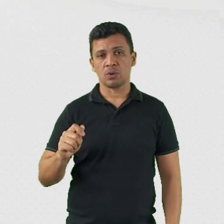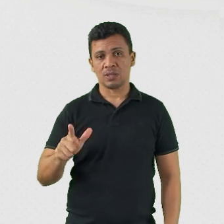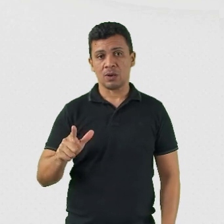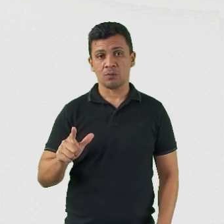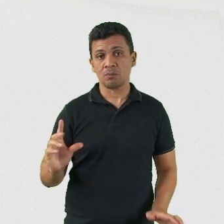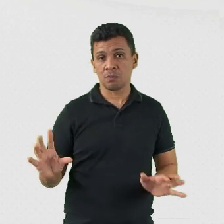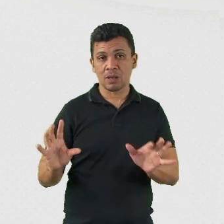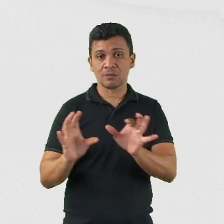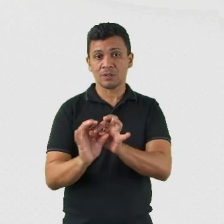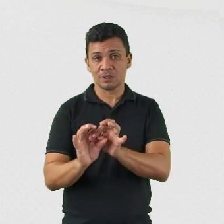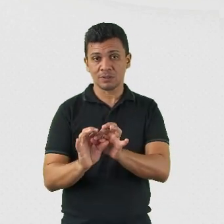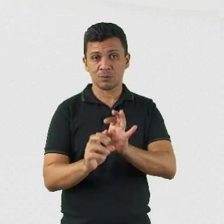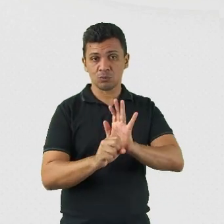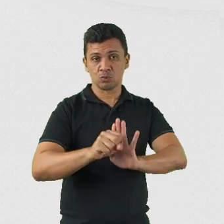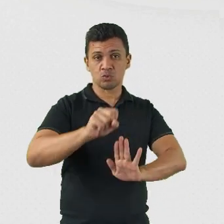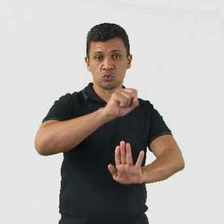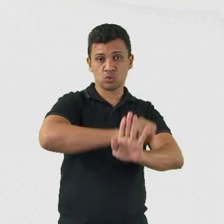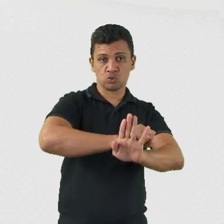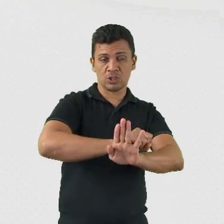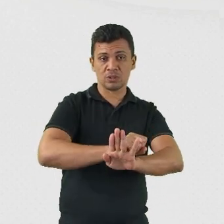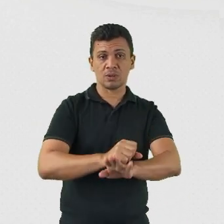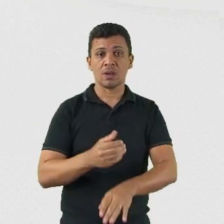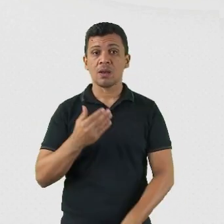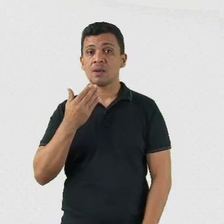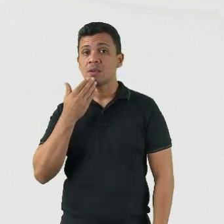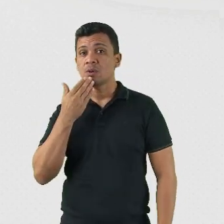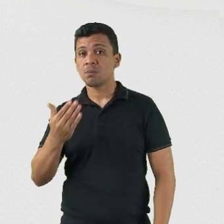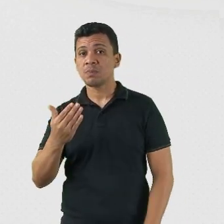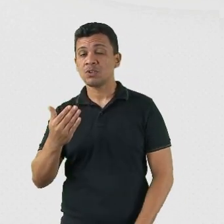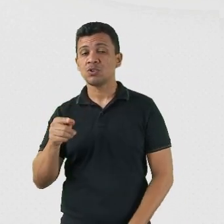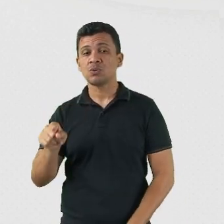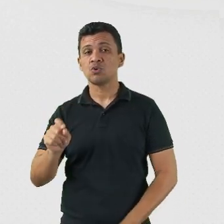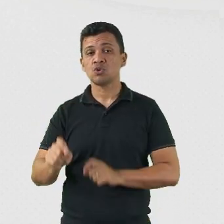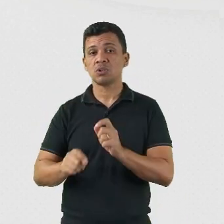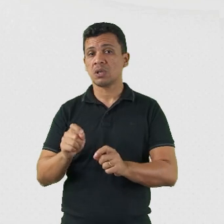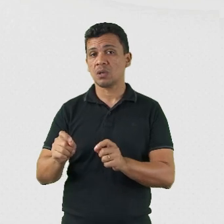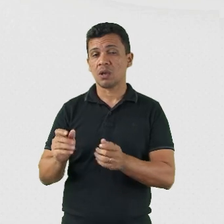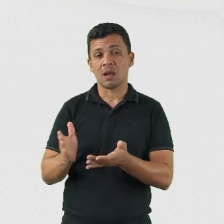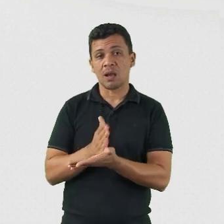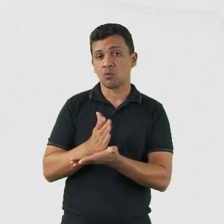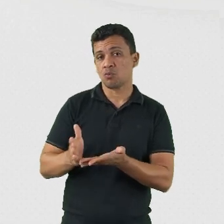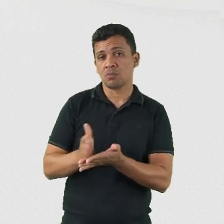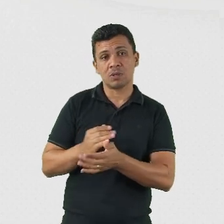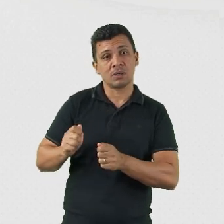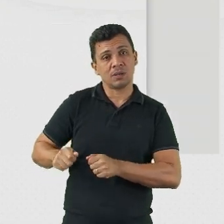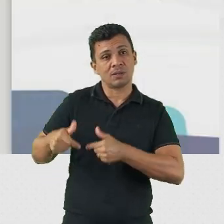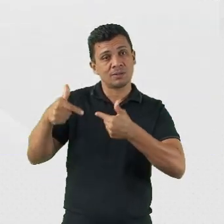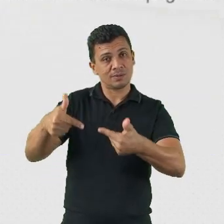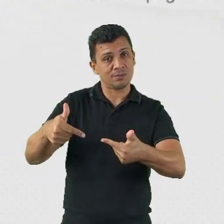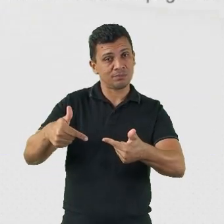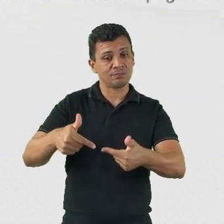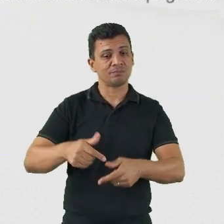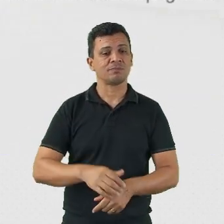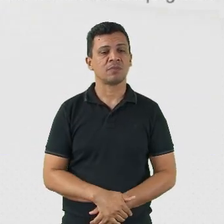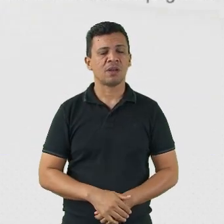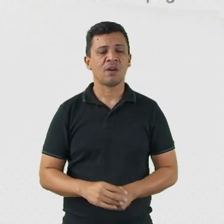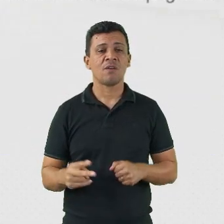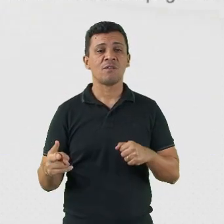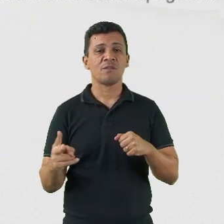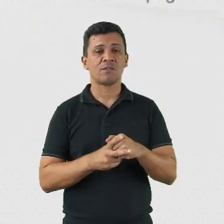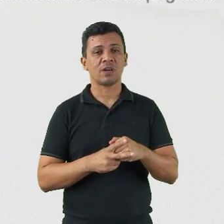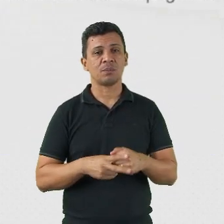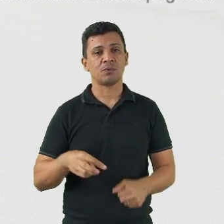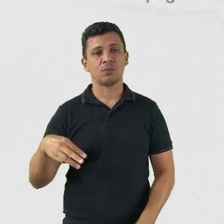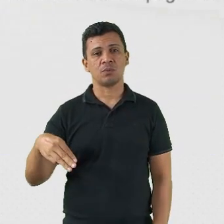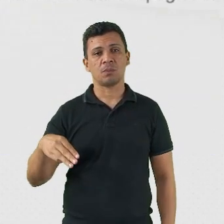ligação entre o sujeito e o pedido para determinada ação. Então, esse verbo modal